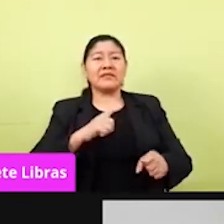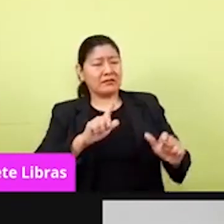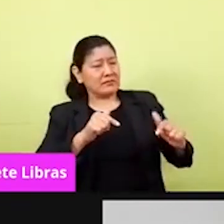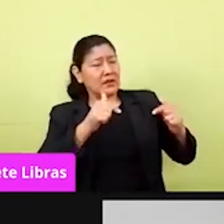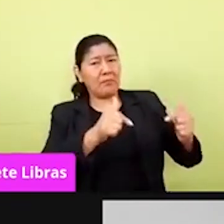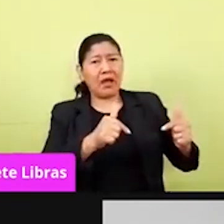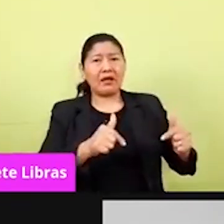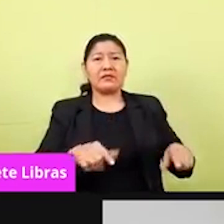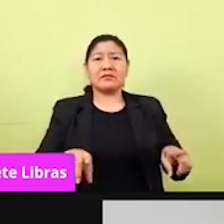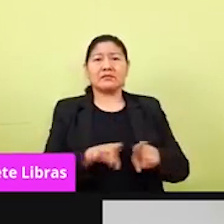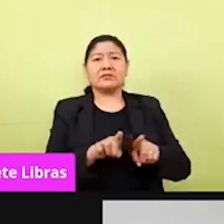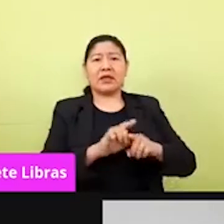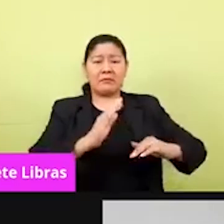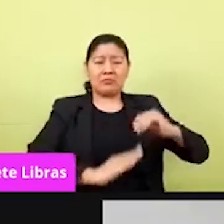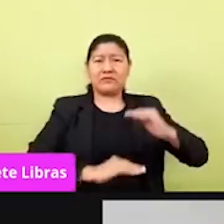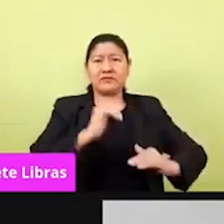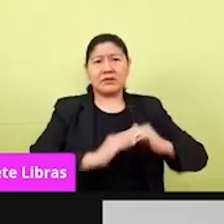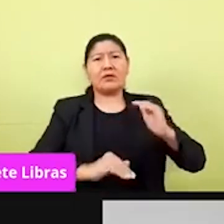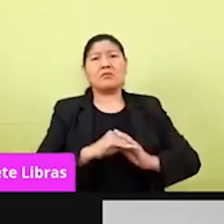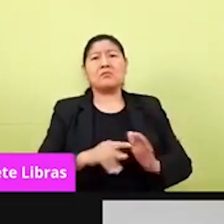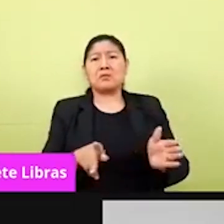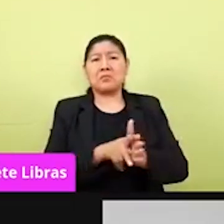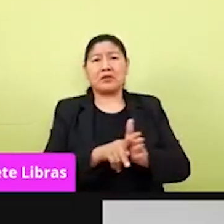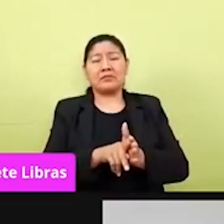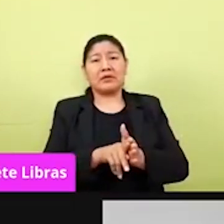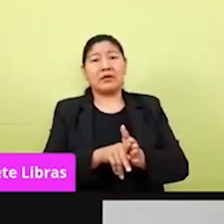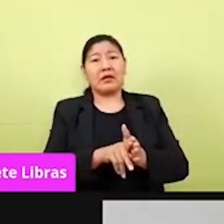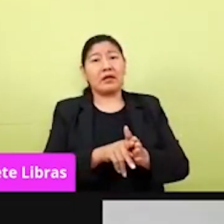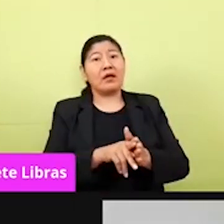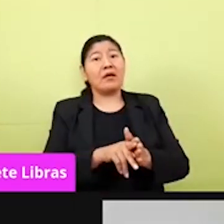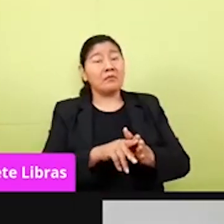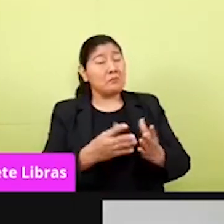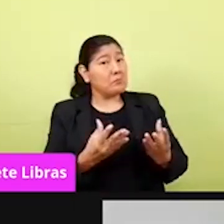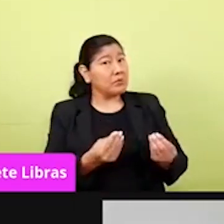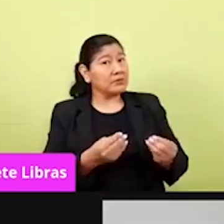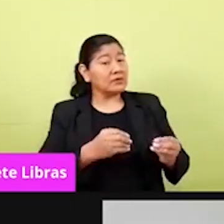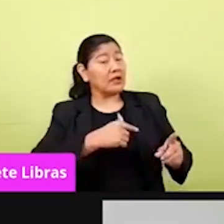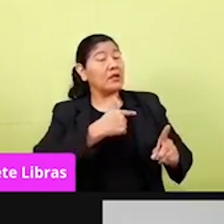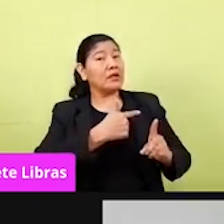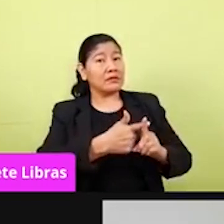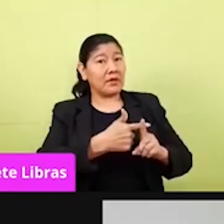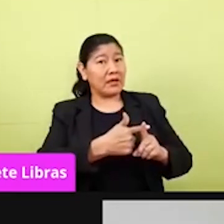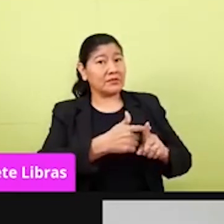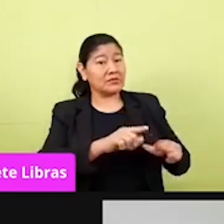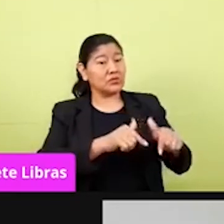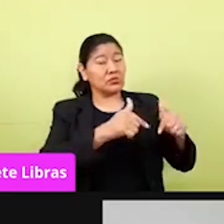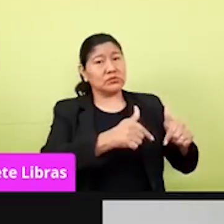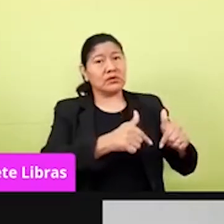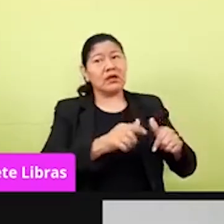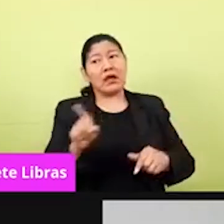para mudar a nossa realidade, porém, os homens não estão acompanhando, né,